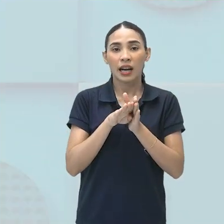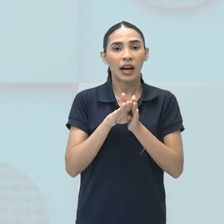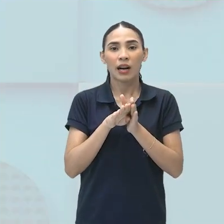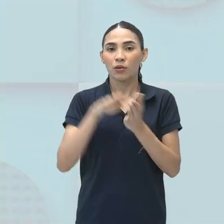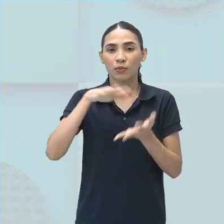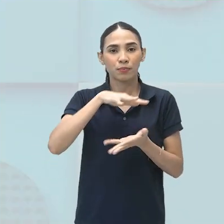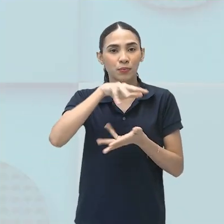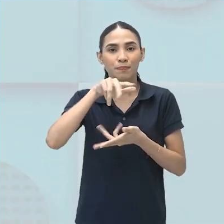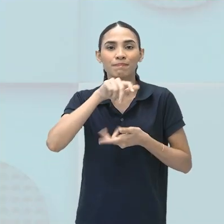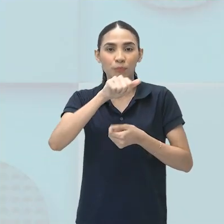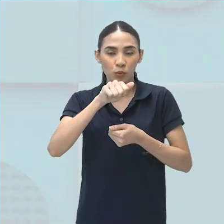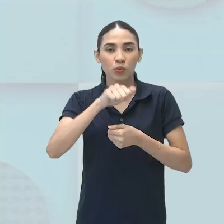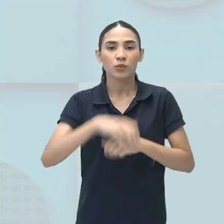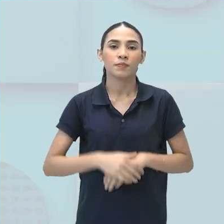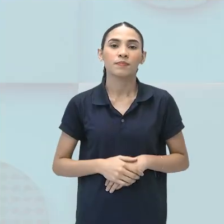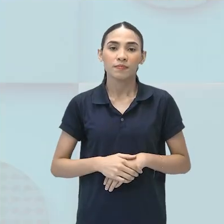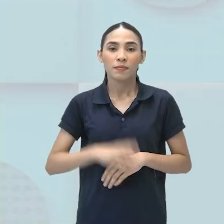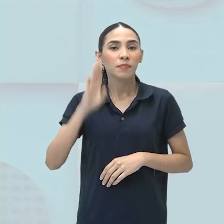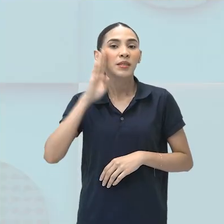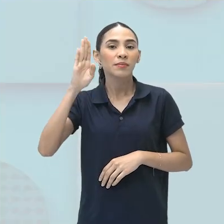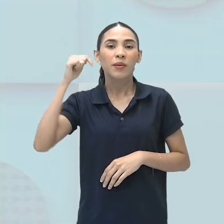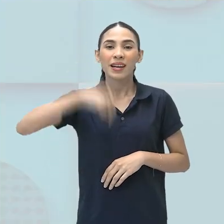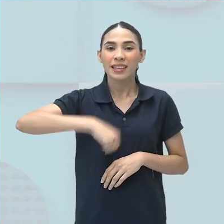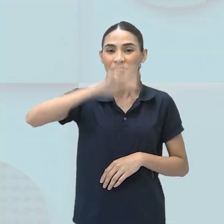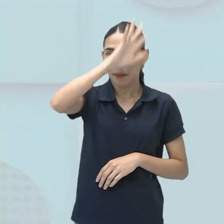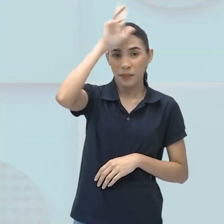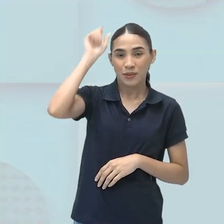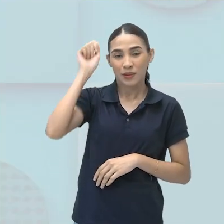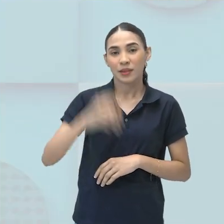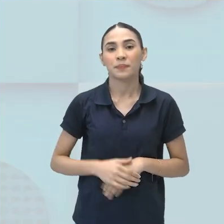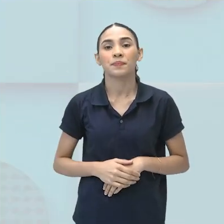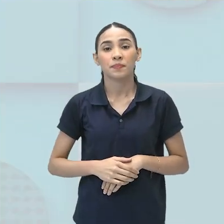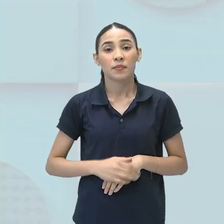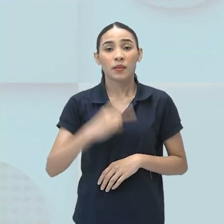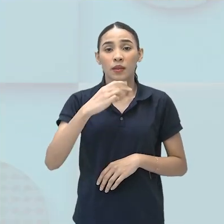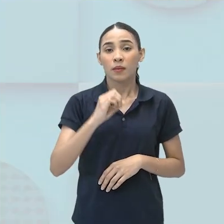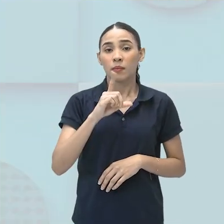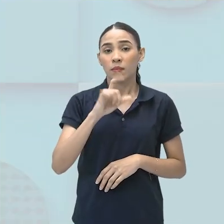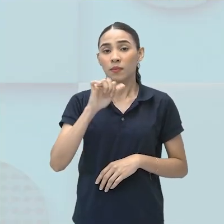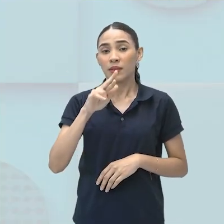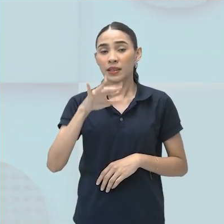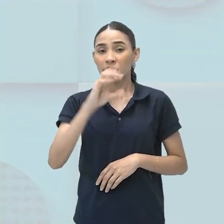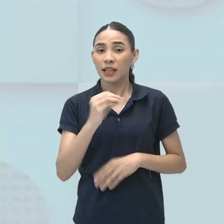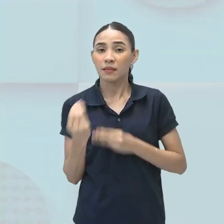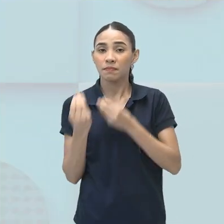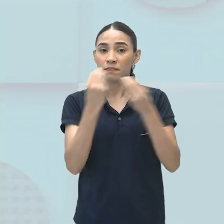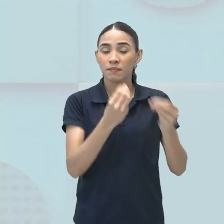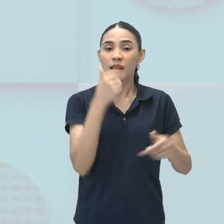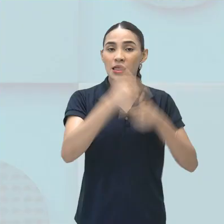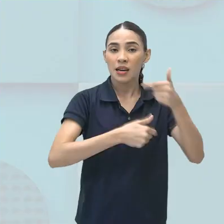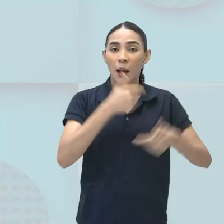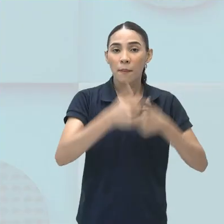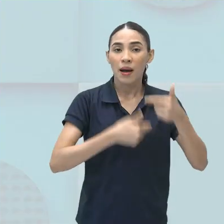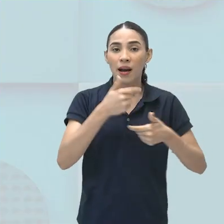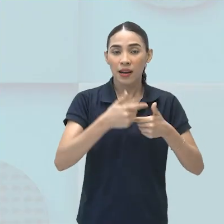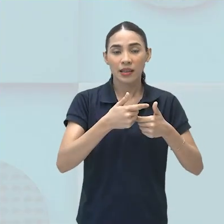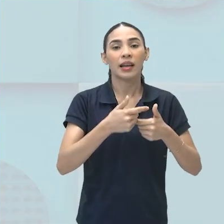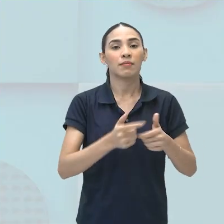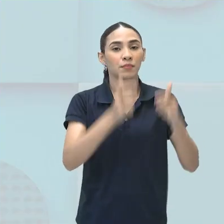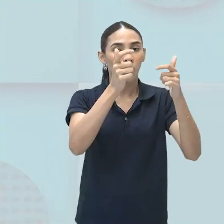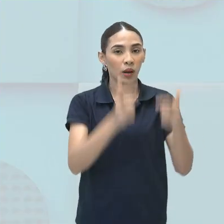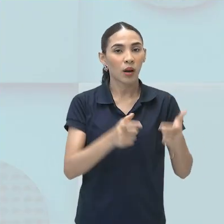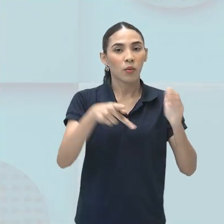do Império, inclusive ao Amazonas. Apolinária foi designada para trabalhar na